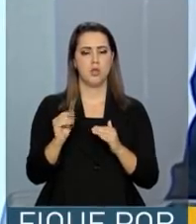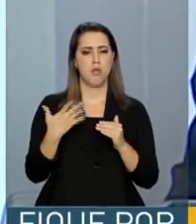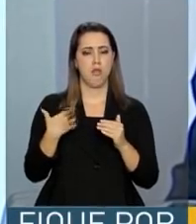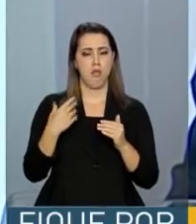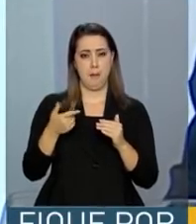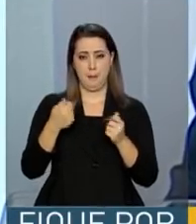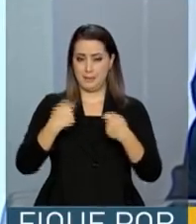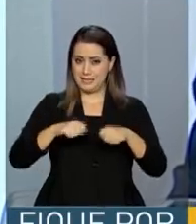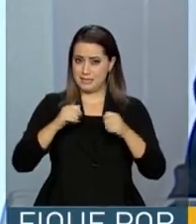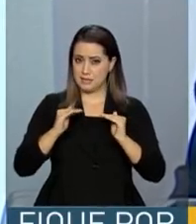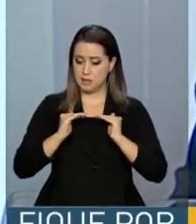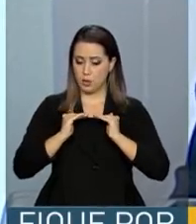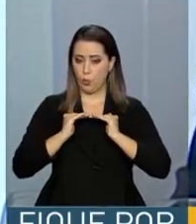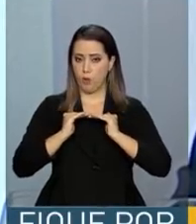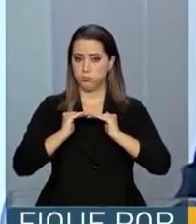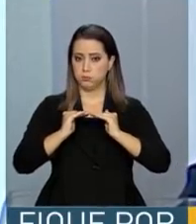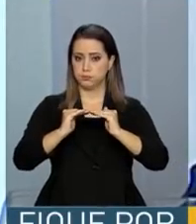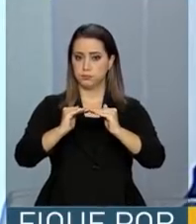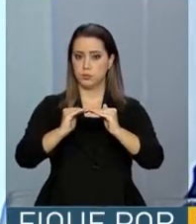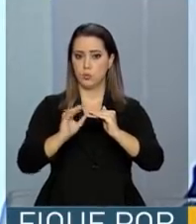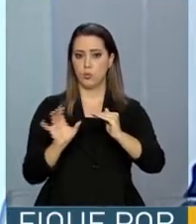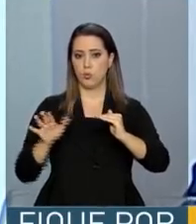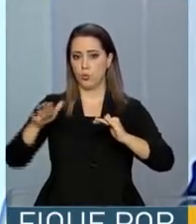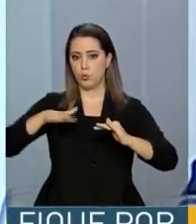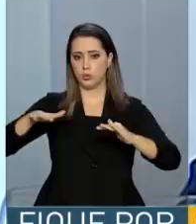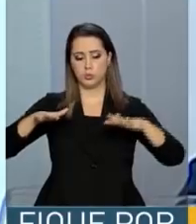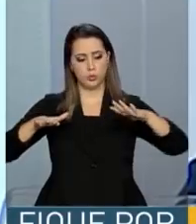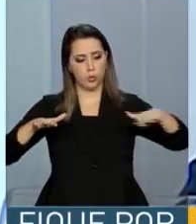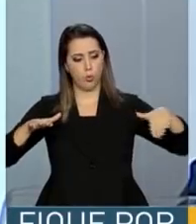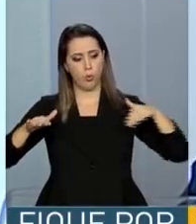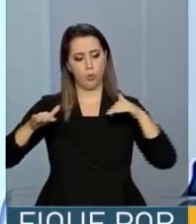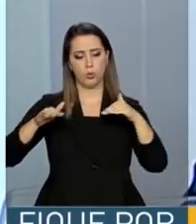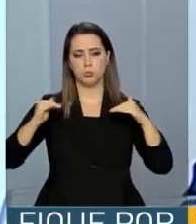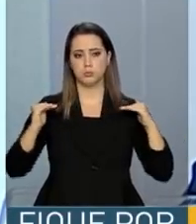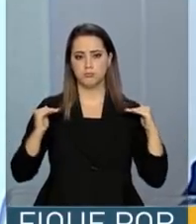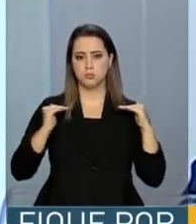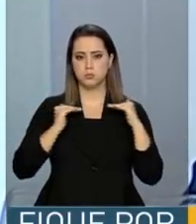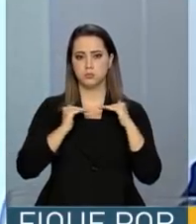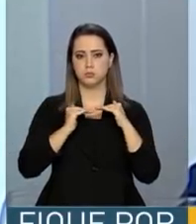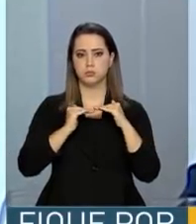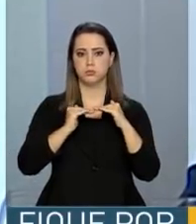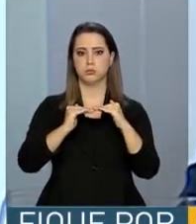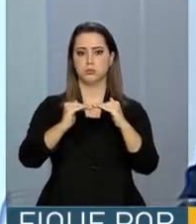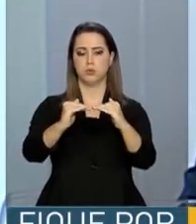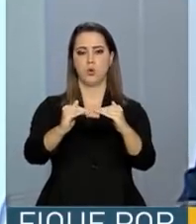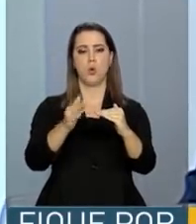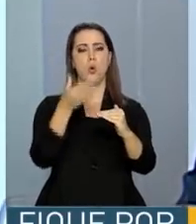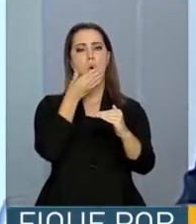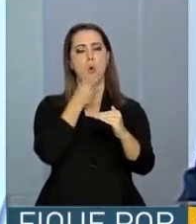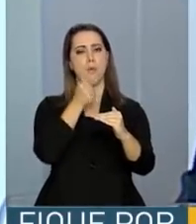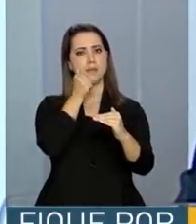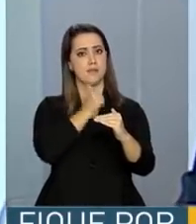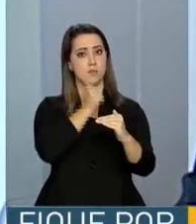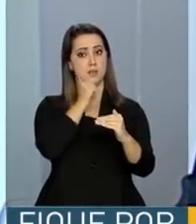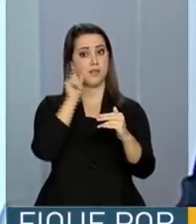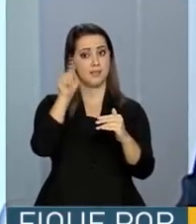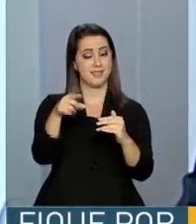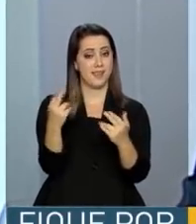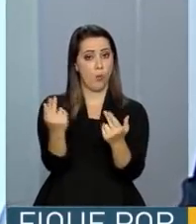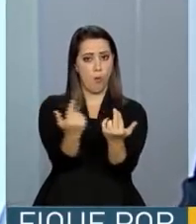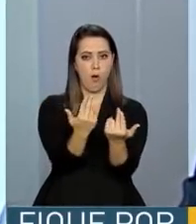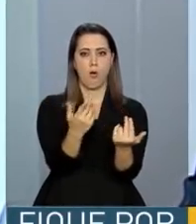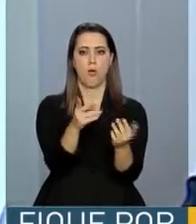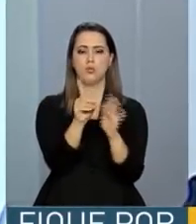porque um dos suportes uma das âncoras a constituição é o princípio da igualdade homens e mulheres são iguais em direitos e